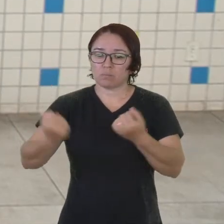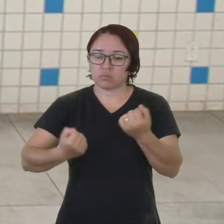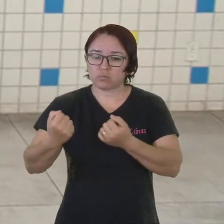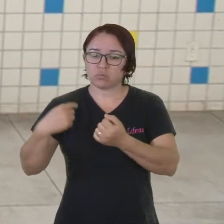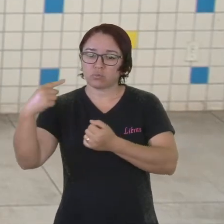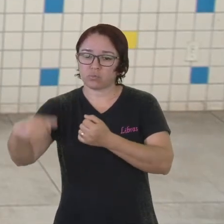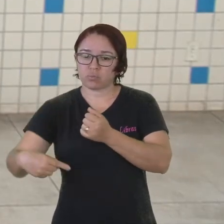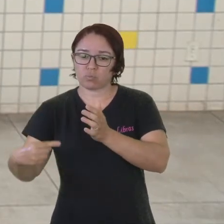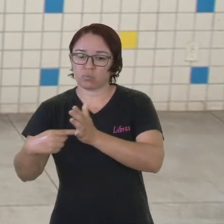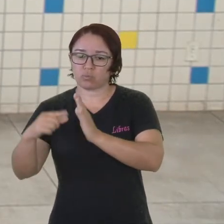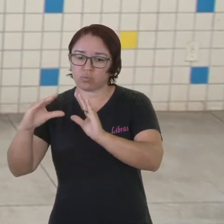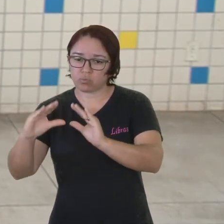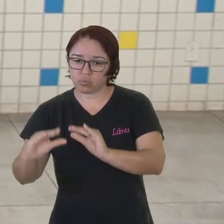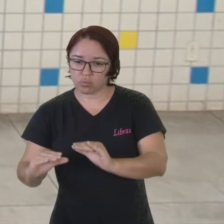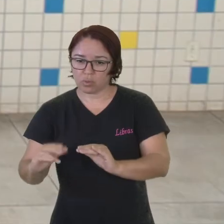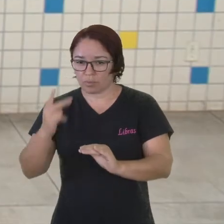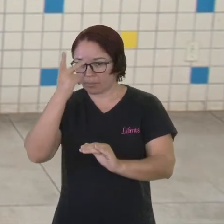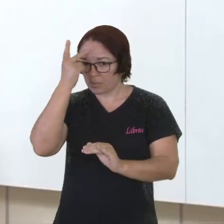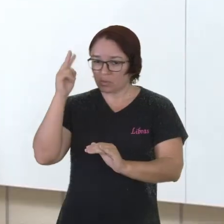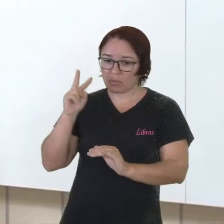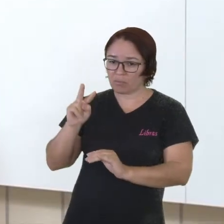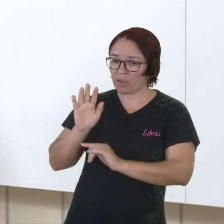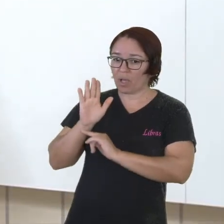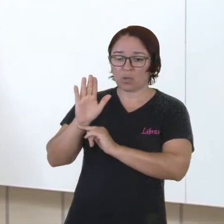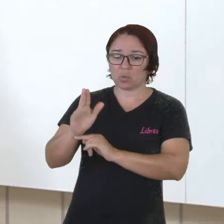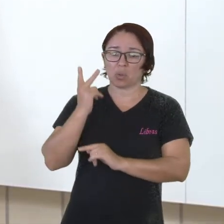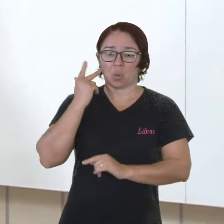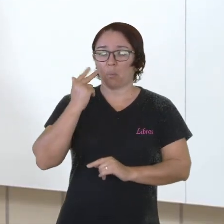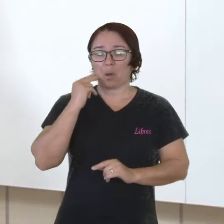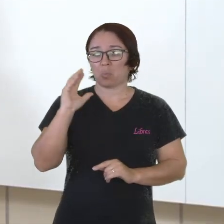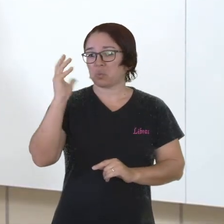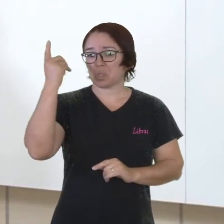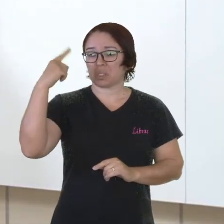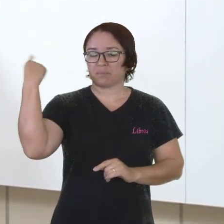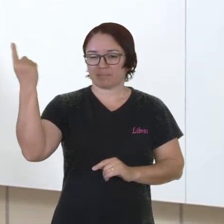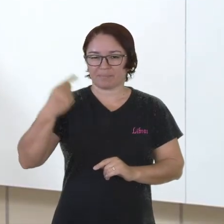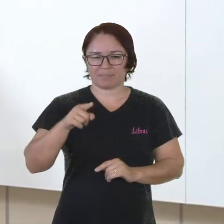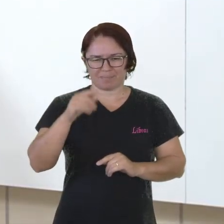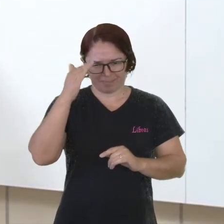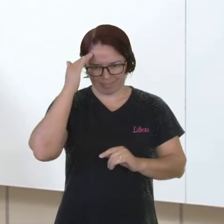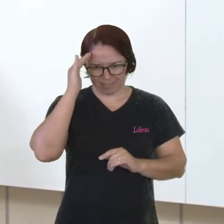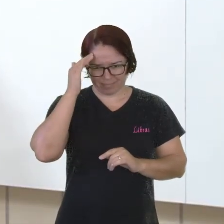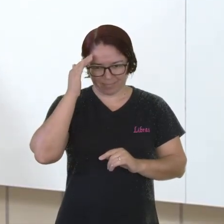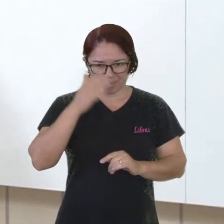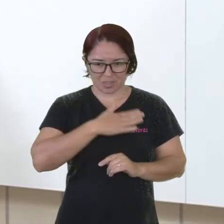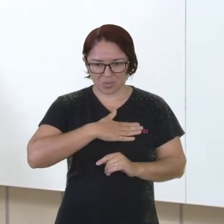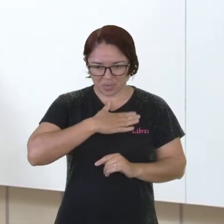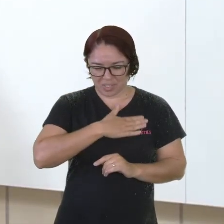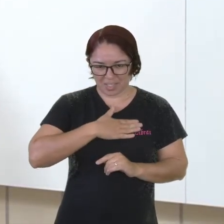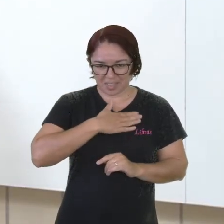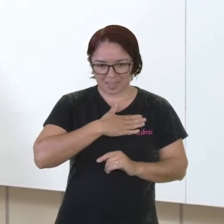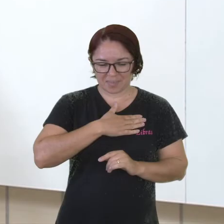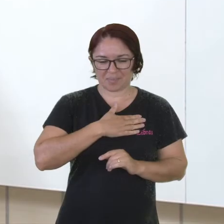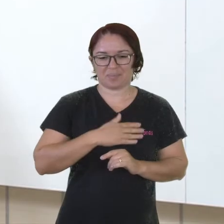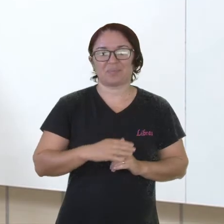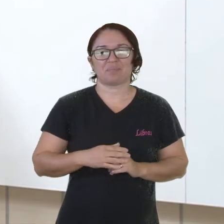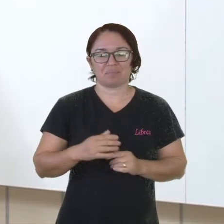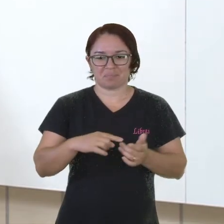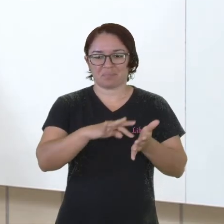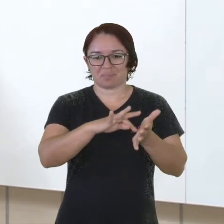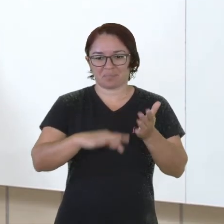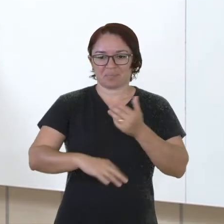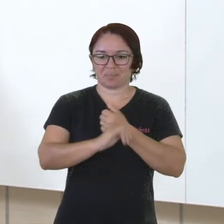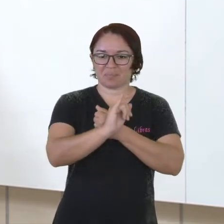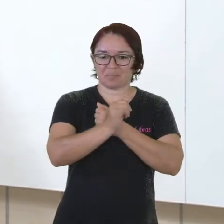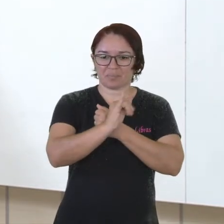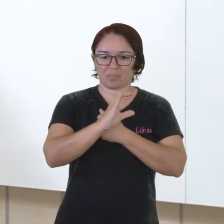bem? Compreendido? Conseguiram entender? Observaram? Gostaram da crônica? Essa crônica, como nós